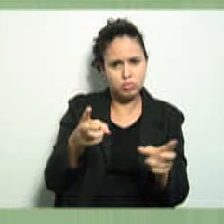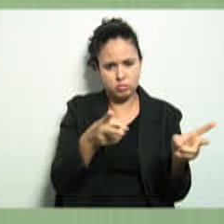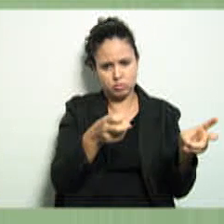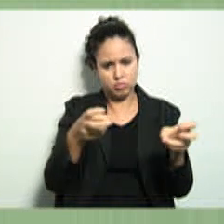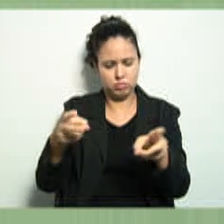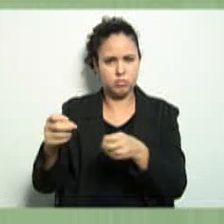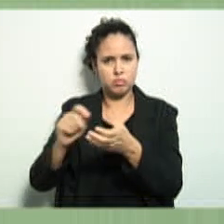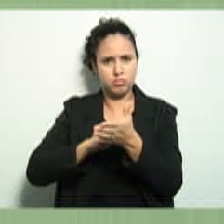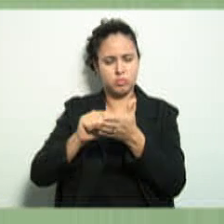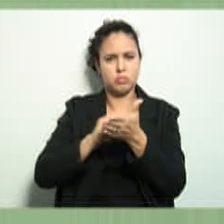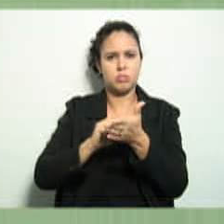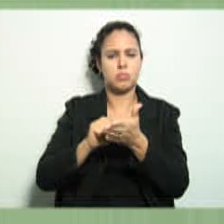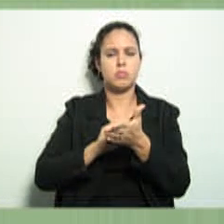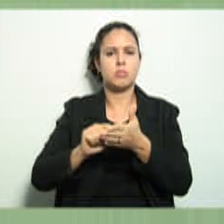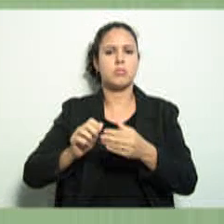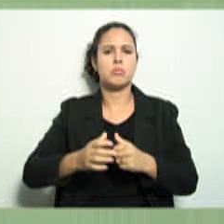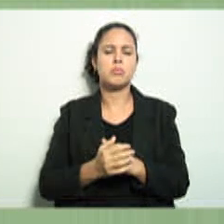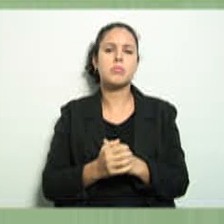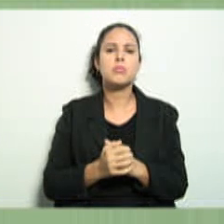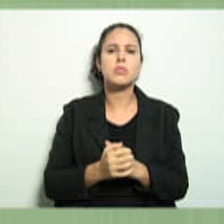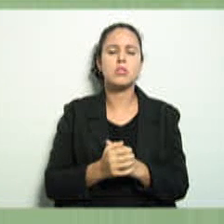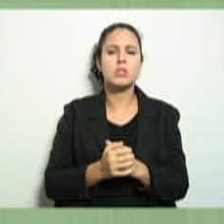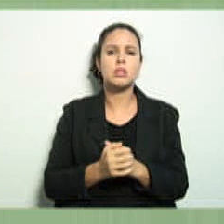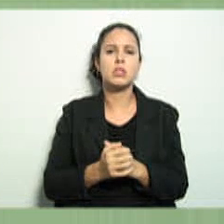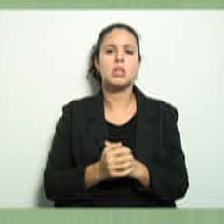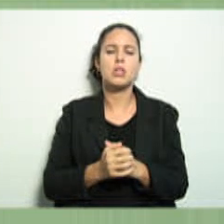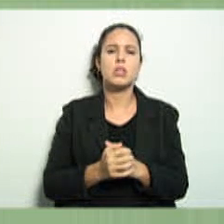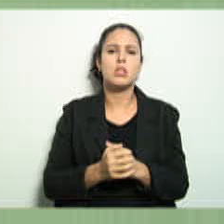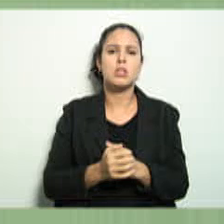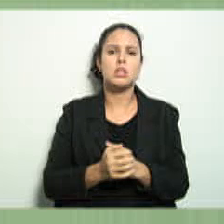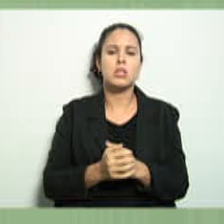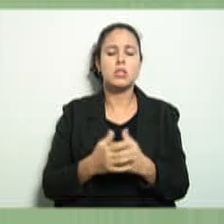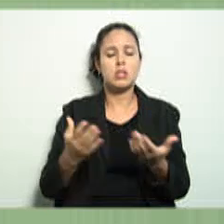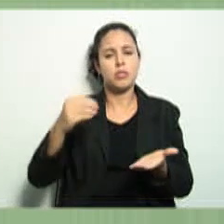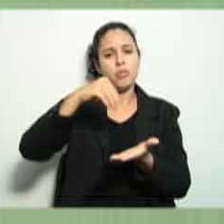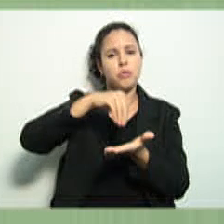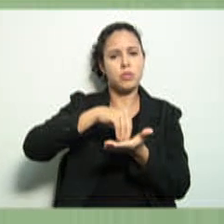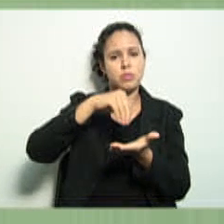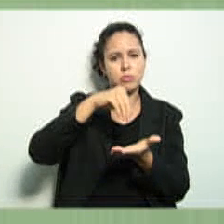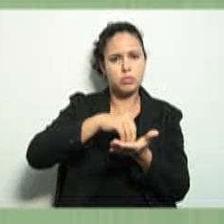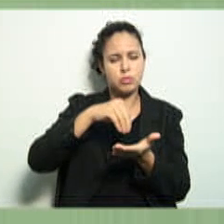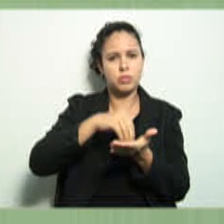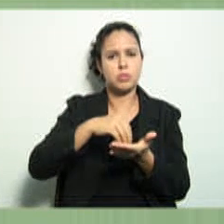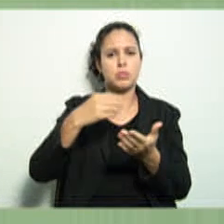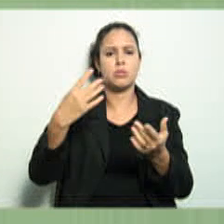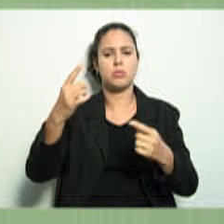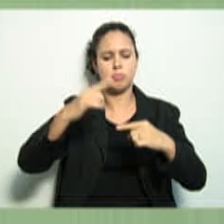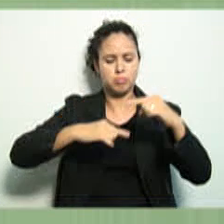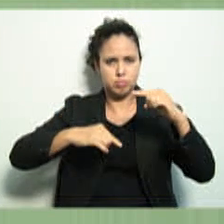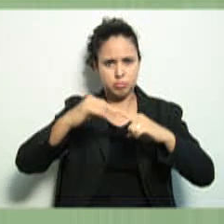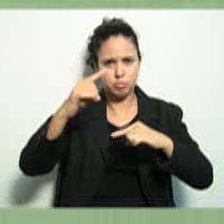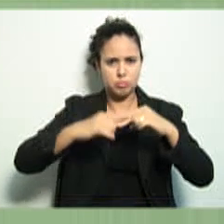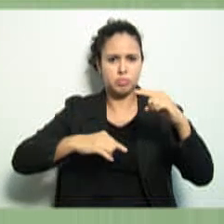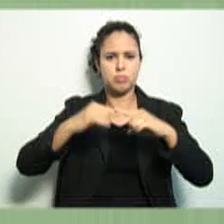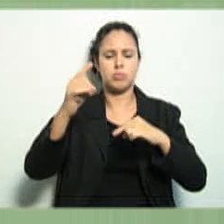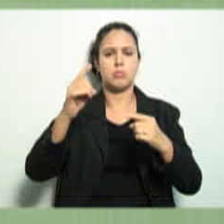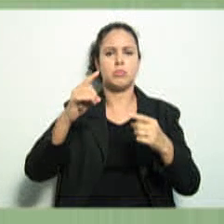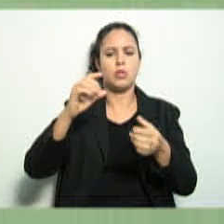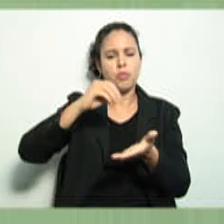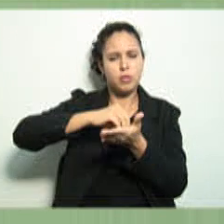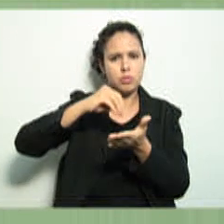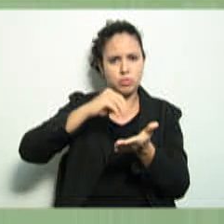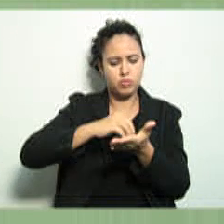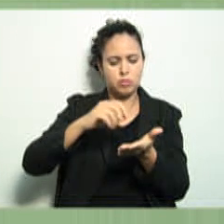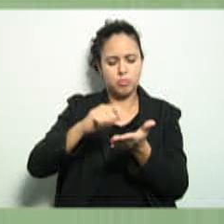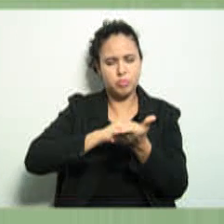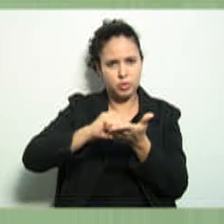Japão afetou a produção industrial mundial. Faltou produto, a oferta de borracha no mercado mundial